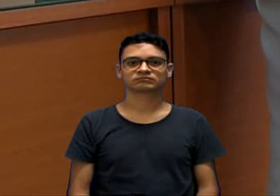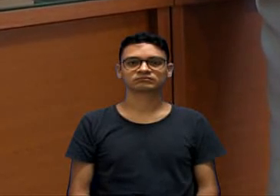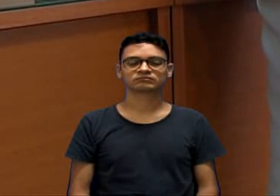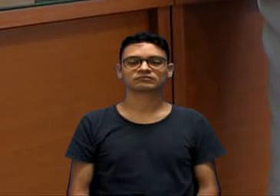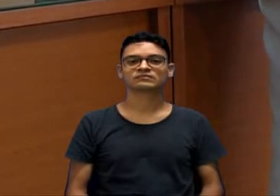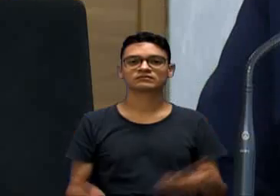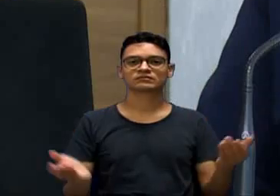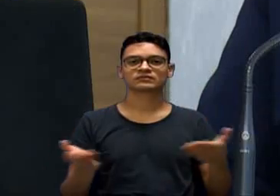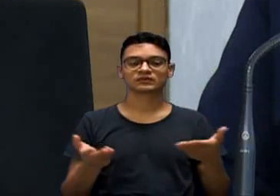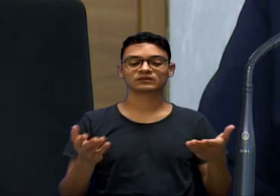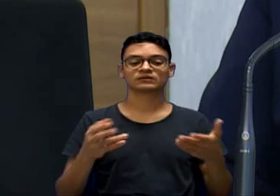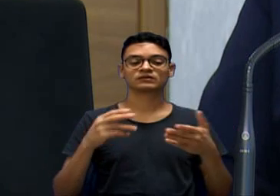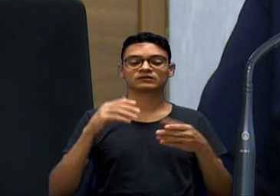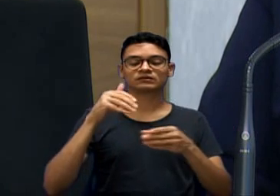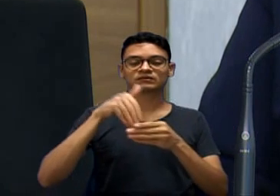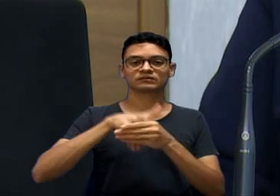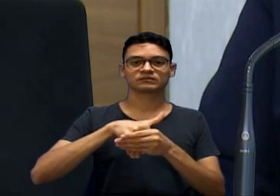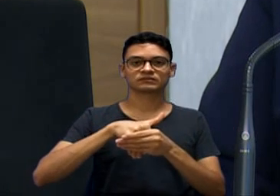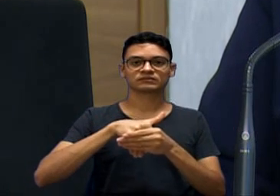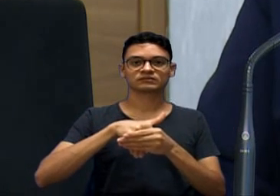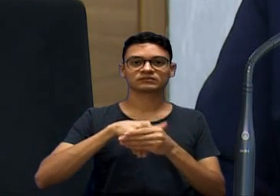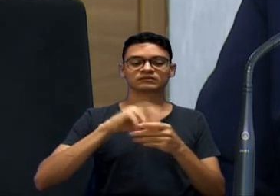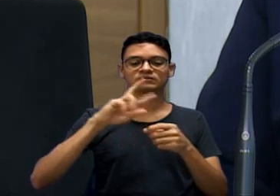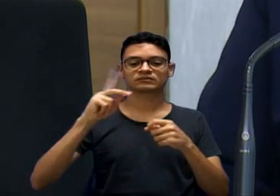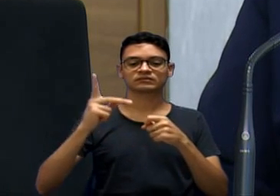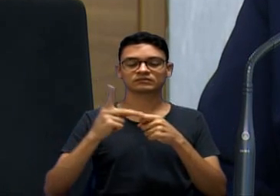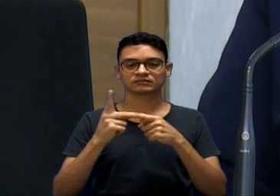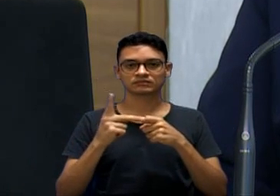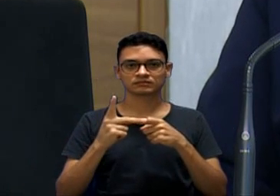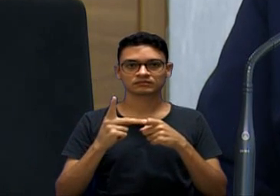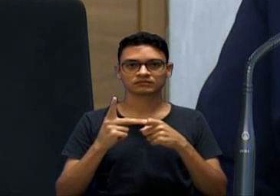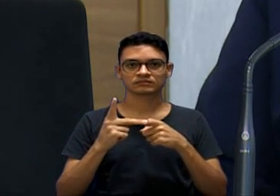Senhores vereadores, o voto, doutor Hélio Brasileiro,